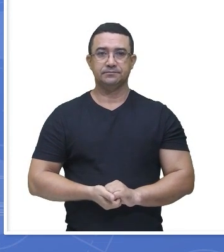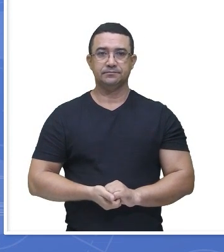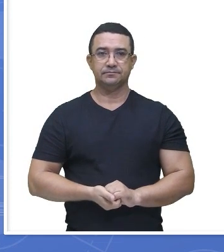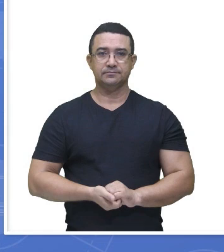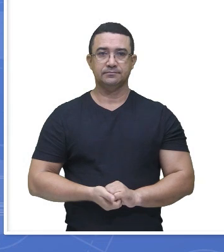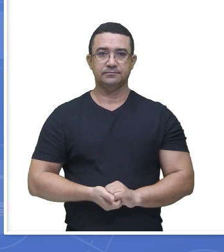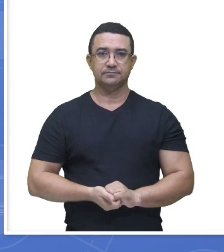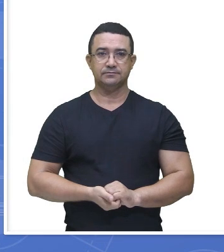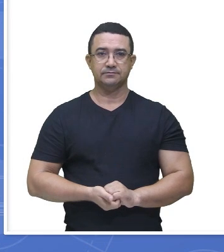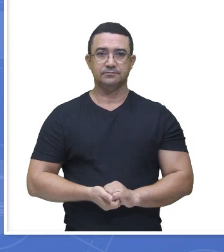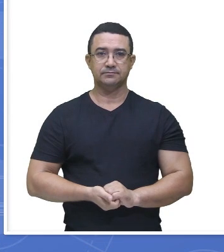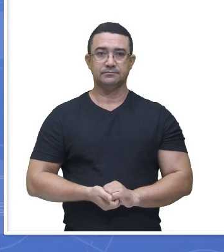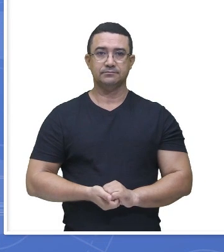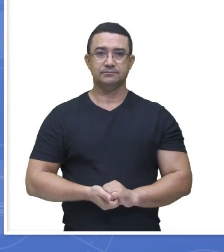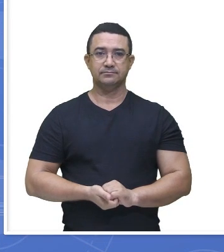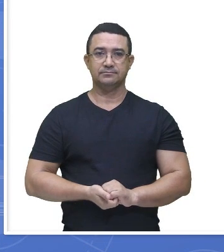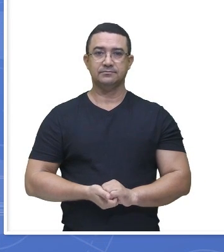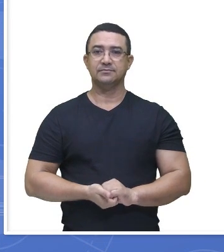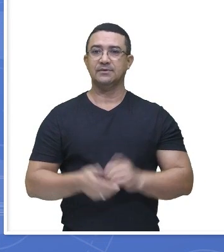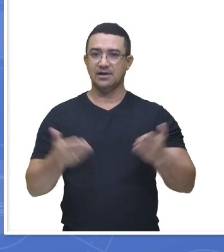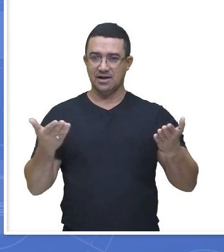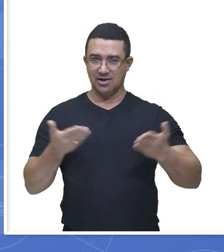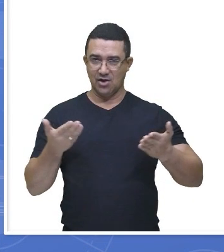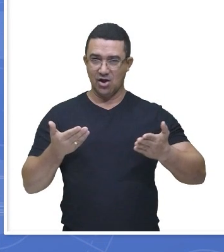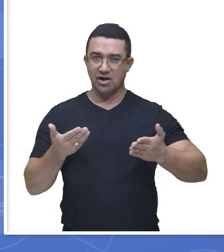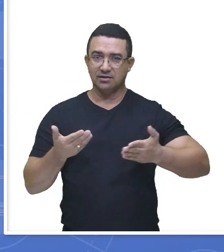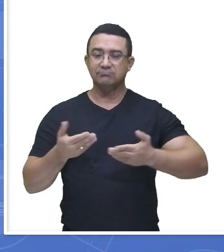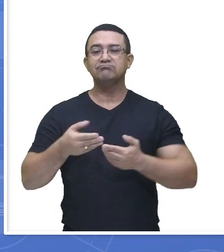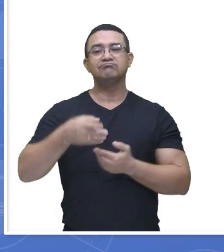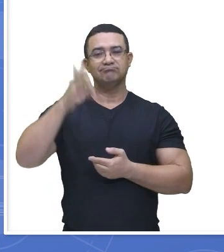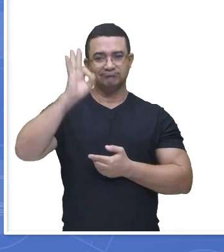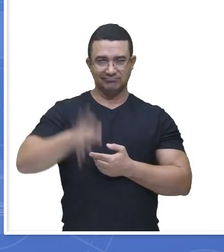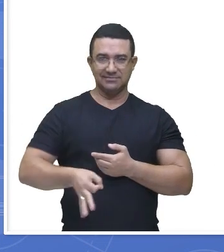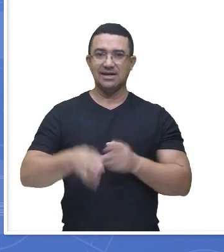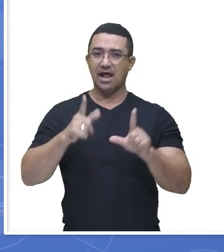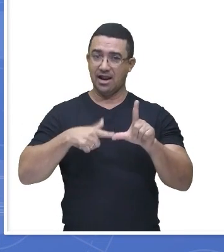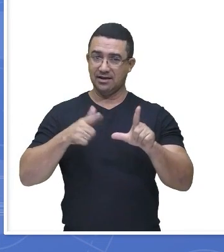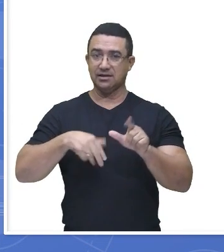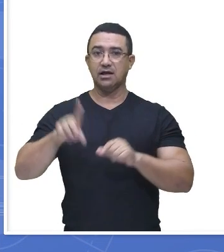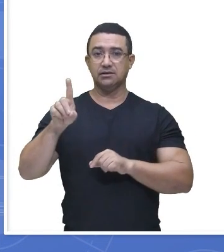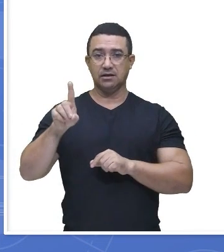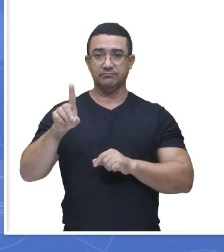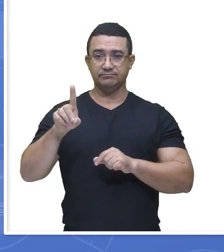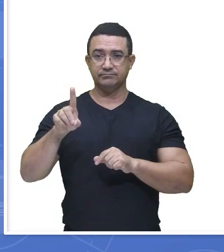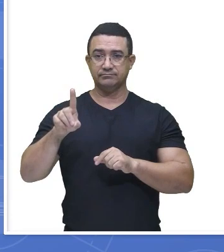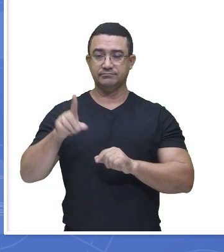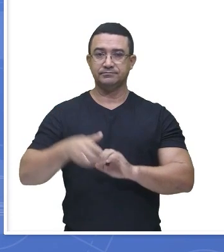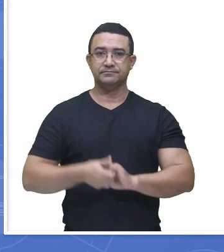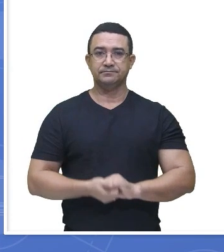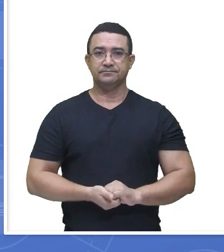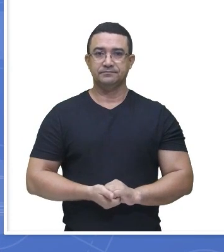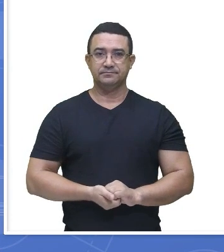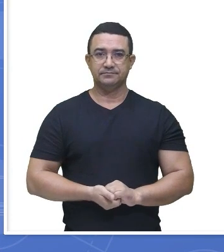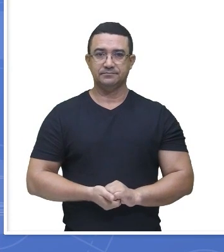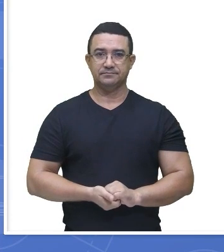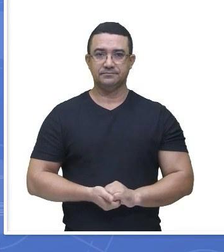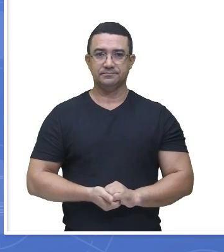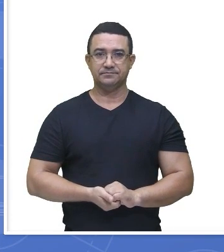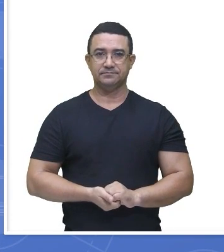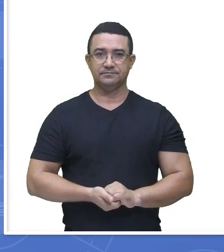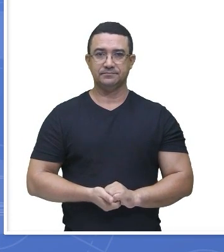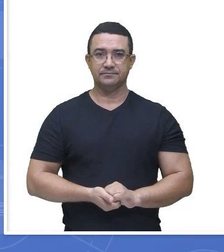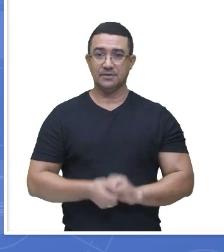aí? Letra D. Agora eu digo, com certeza eu afirmo para vocês. A alternativa verdadeira é a letra